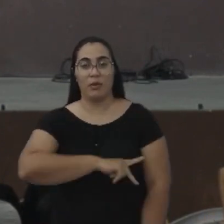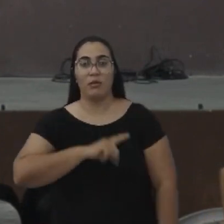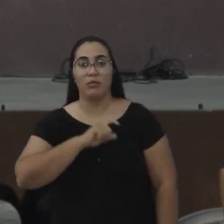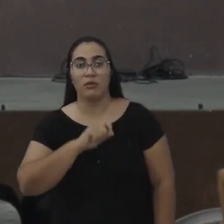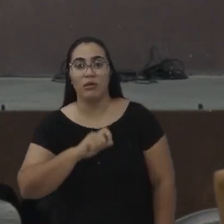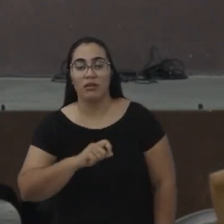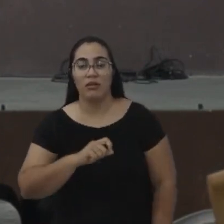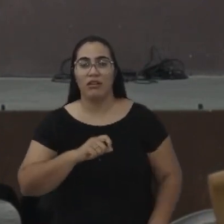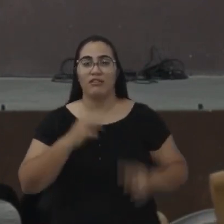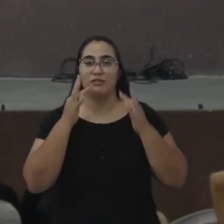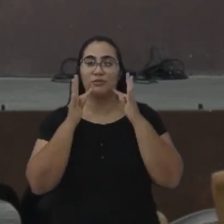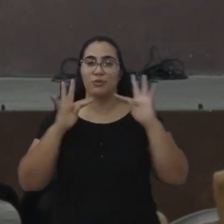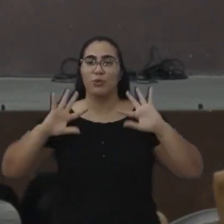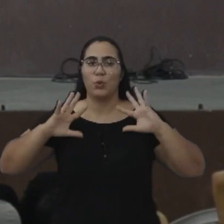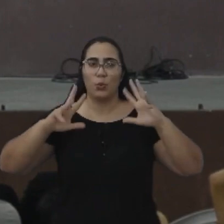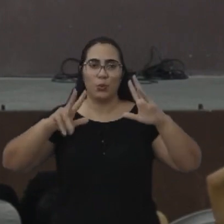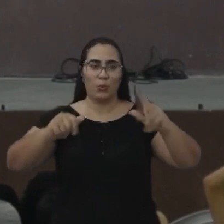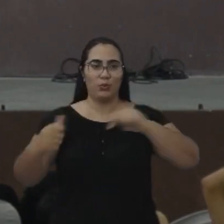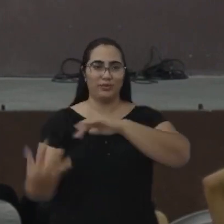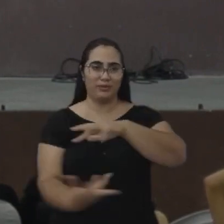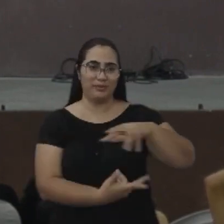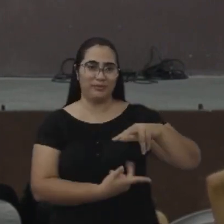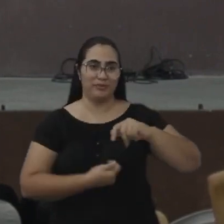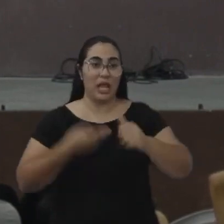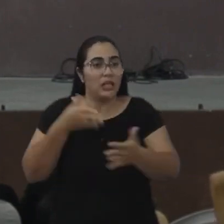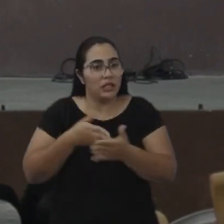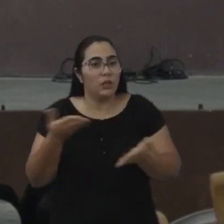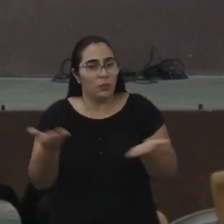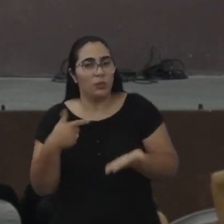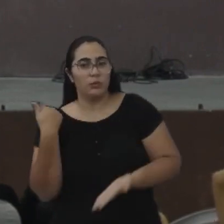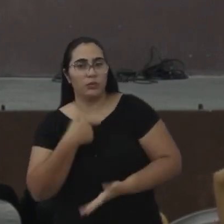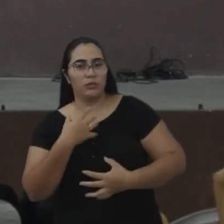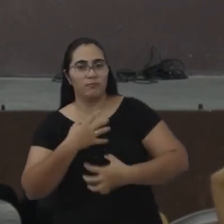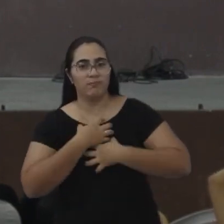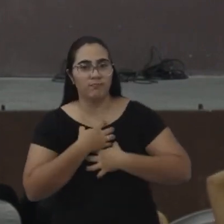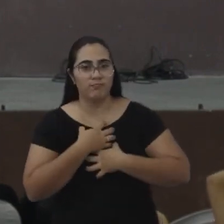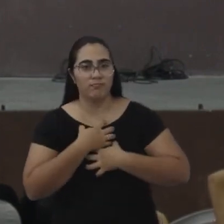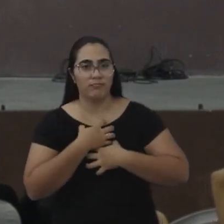e ainda hoje a gente é impactado pela luz daquele homem emitida dentro de uma cadeia.